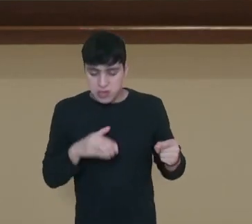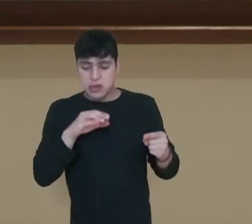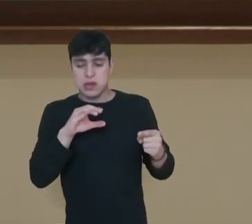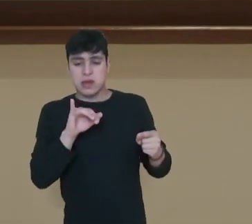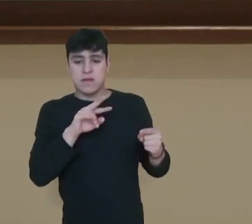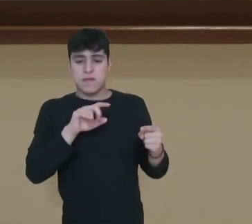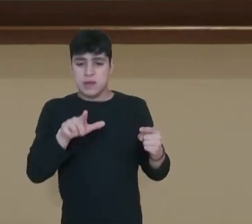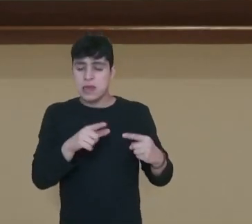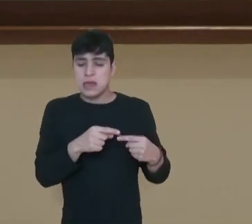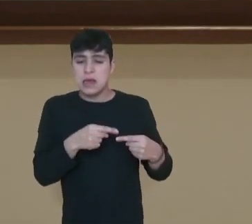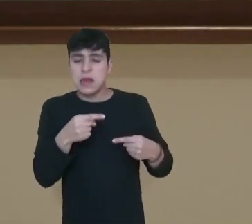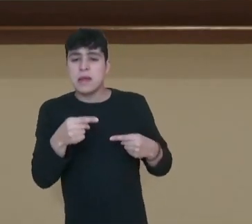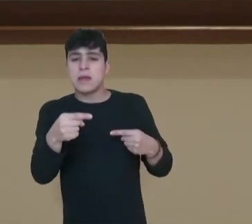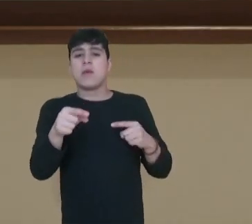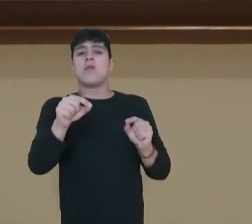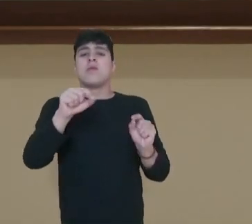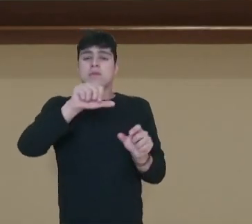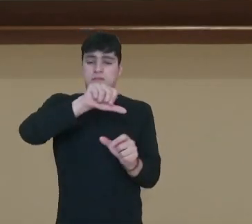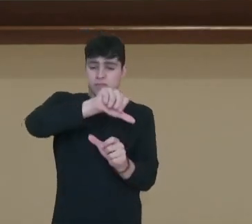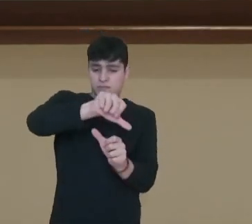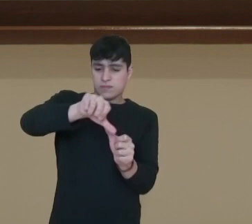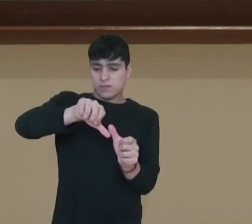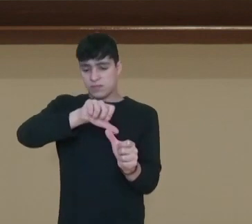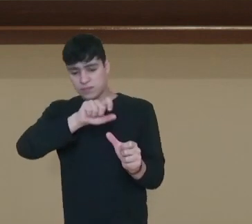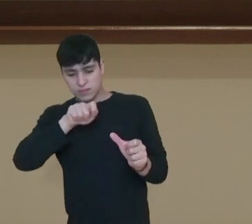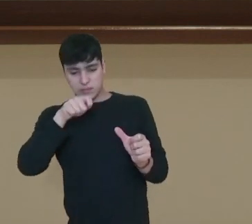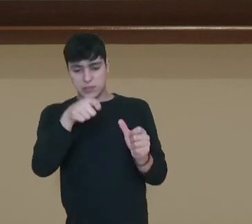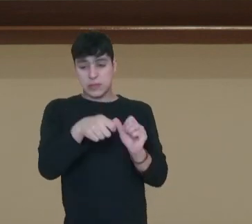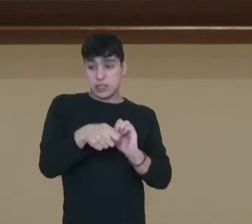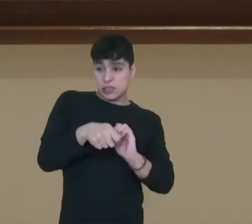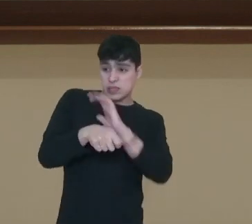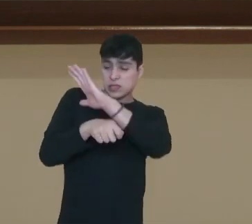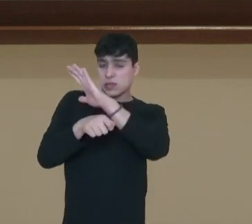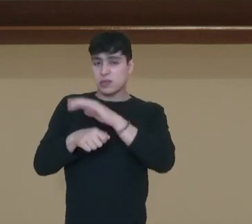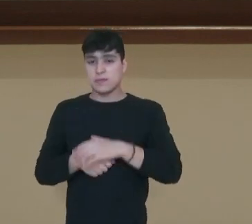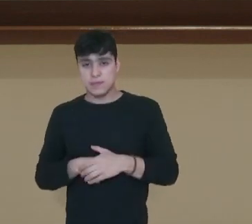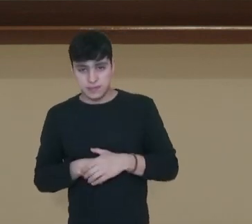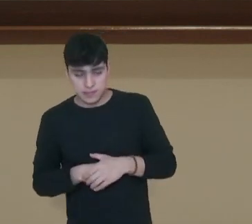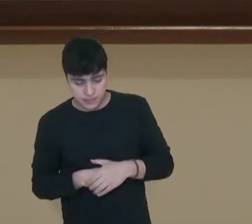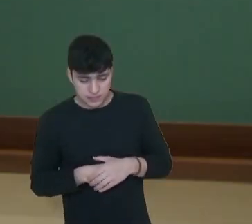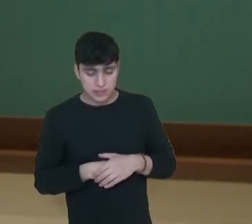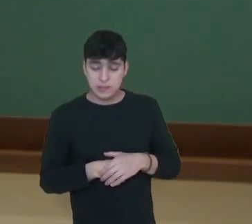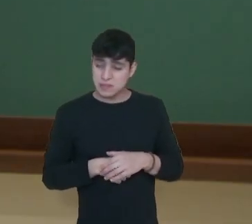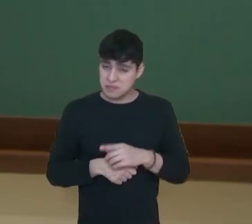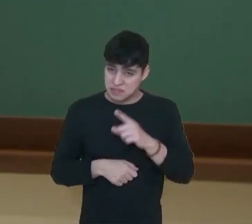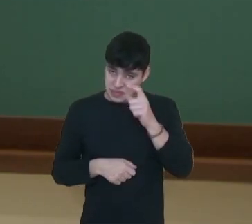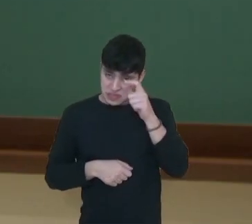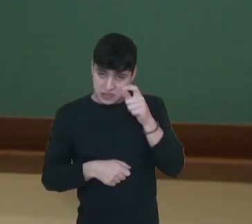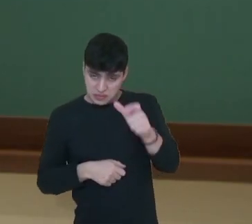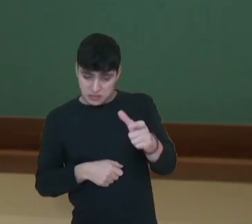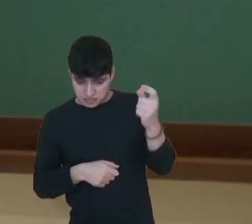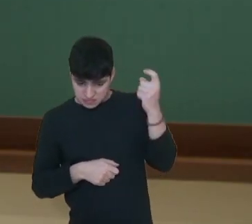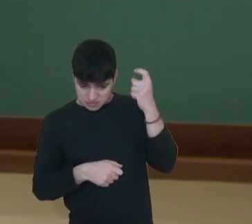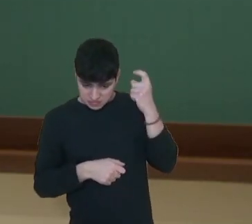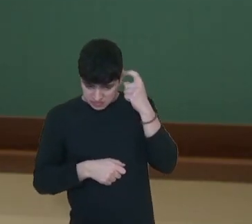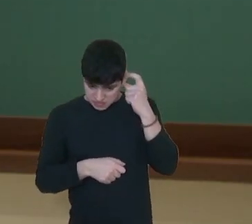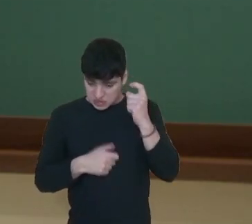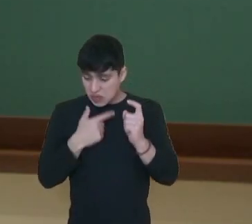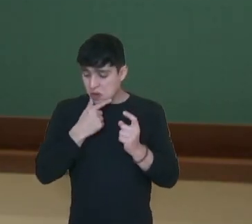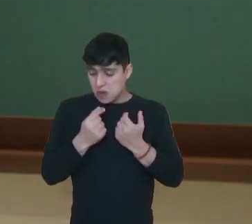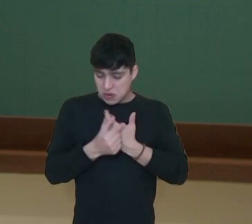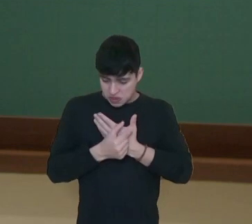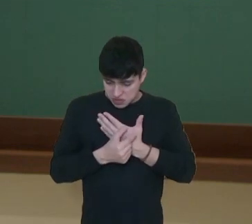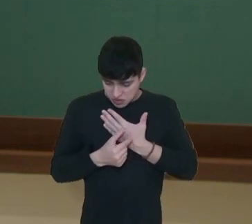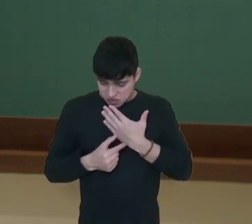frente ele vai acabar alterando ali e vai chamar de desobediência civil. É interessante a gente pensar que essas ideias do Thoreau, né,